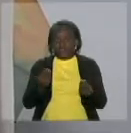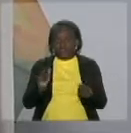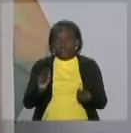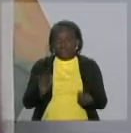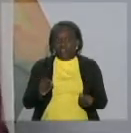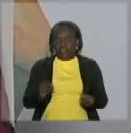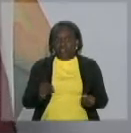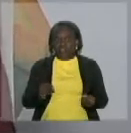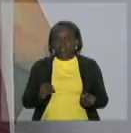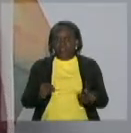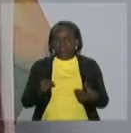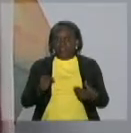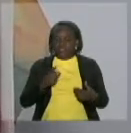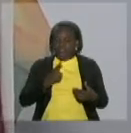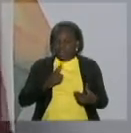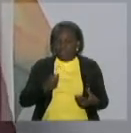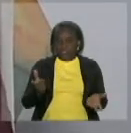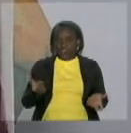cartilha. Né, que